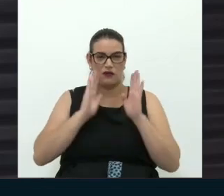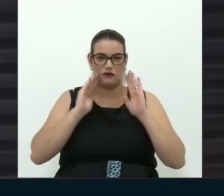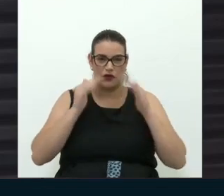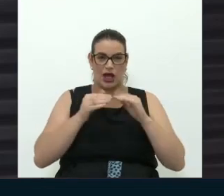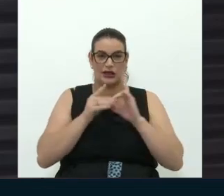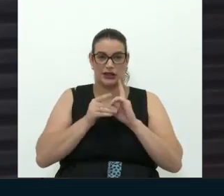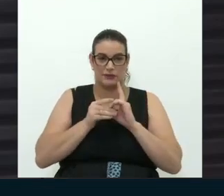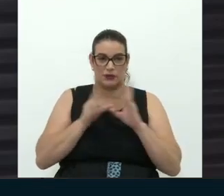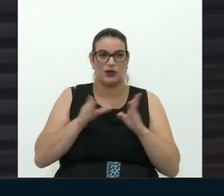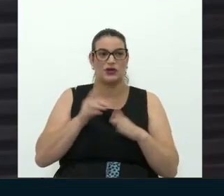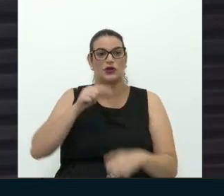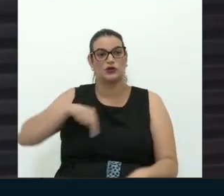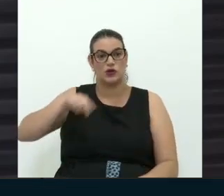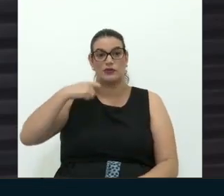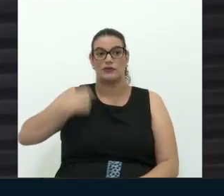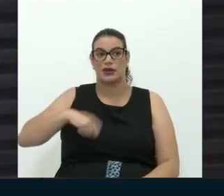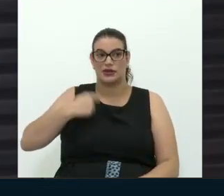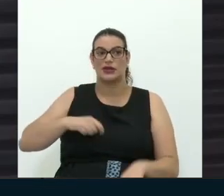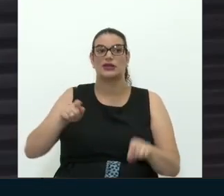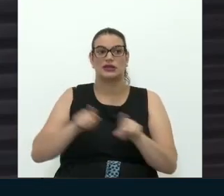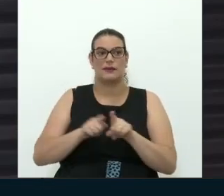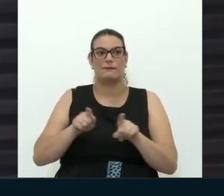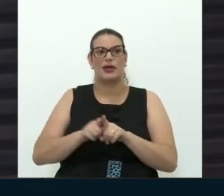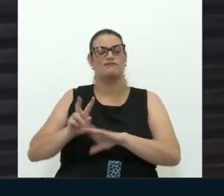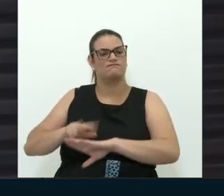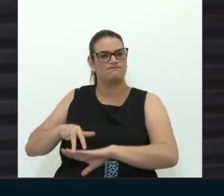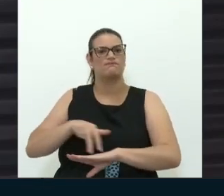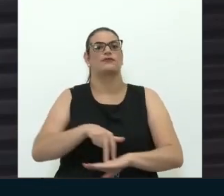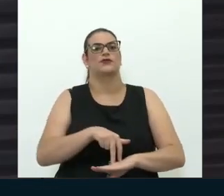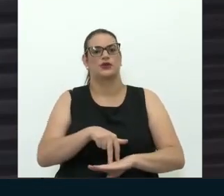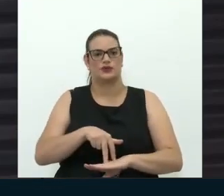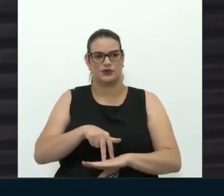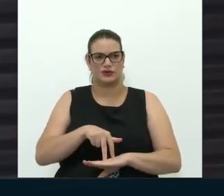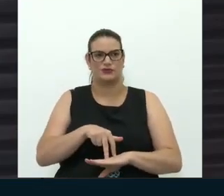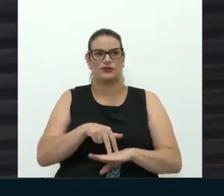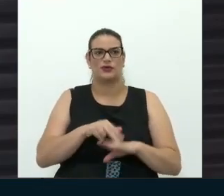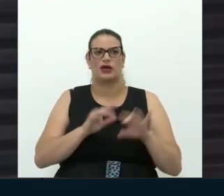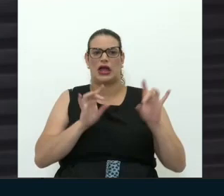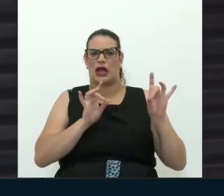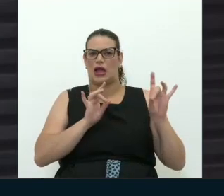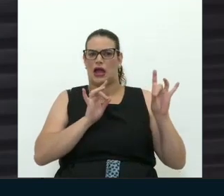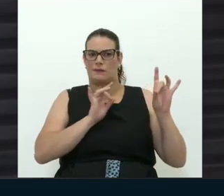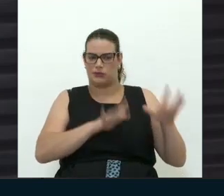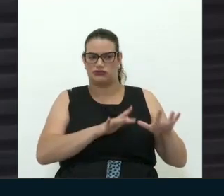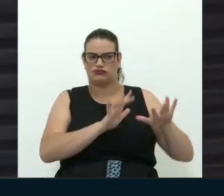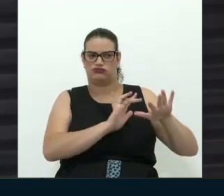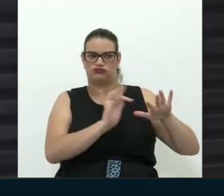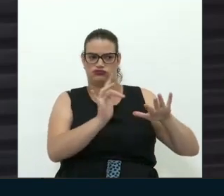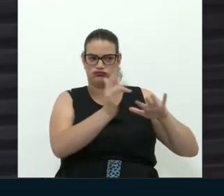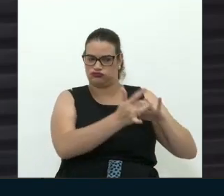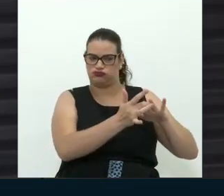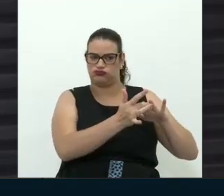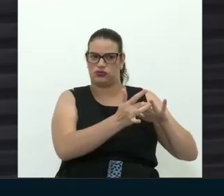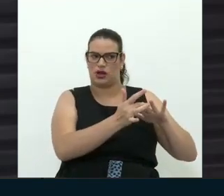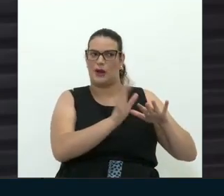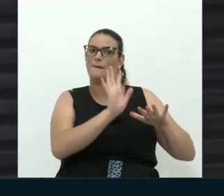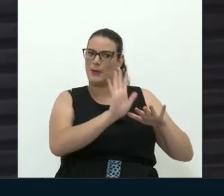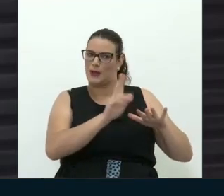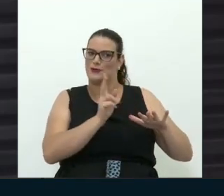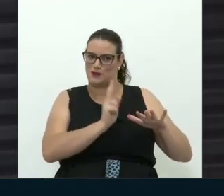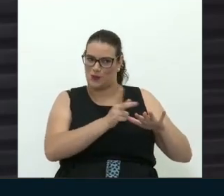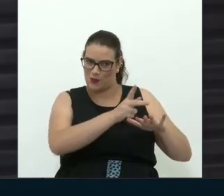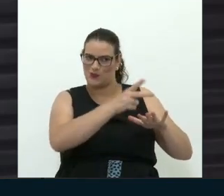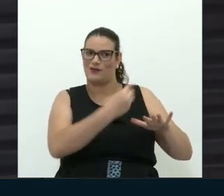vocês aqui a gente precisa também ser prte abandonar um pouco as redes sem abandoná-las